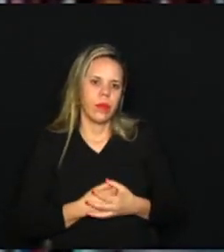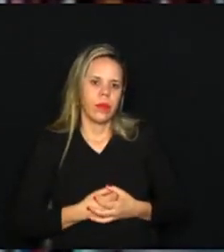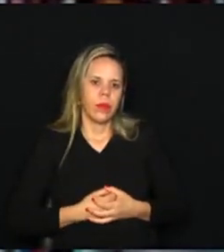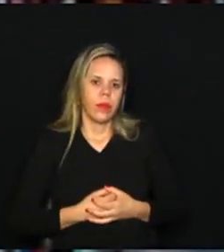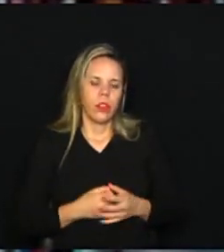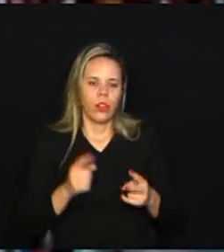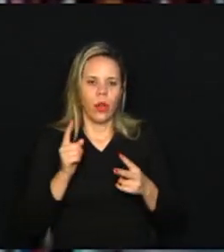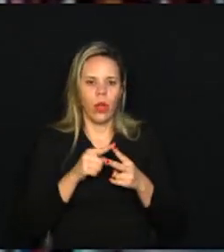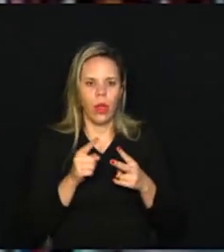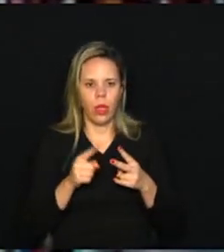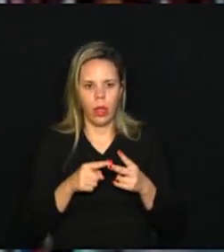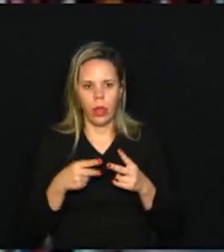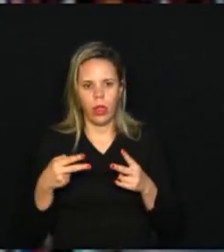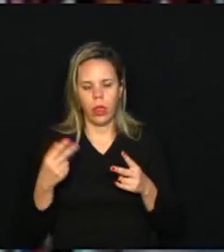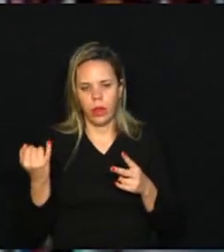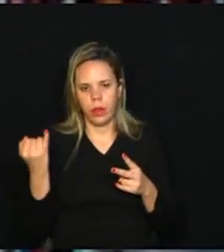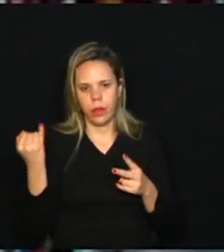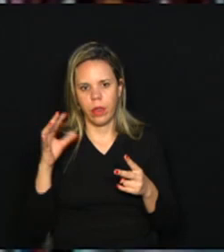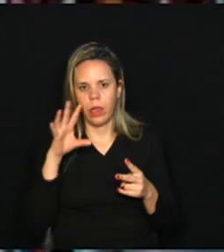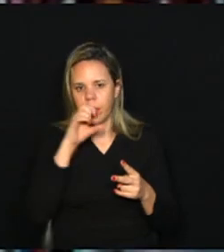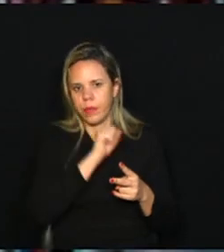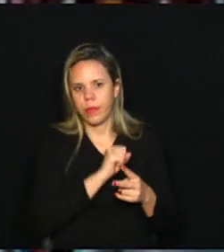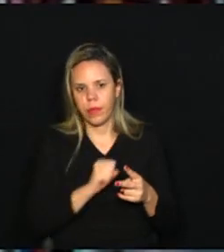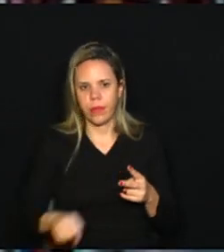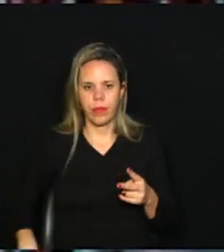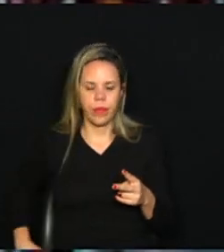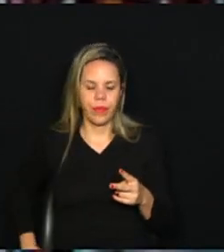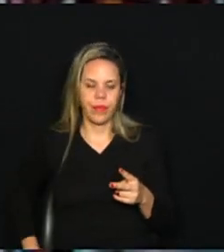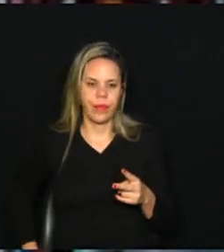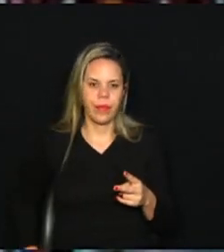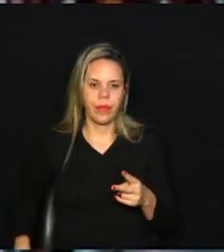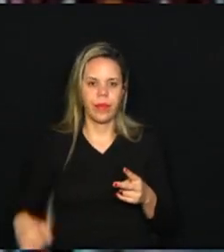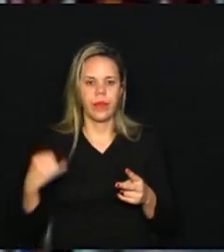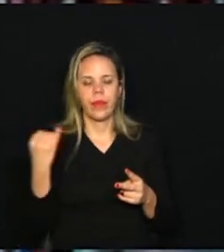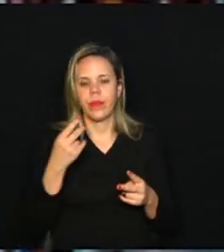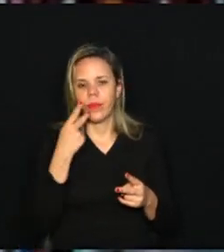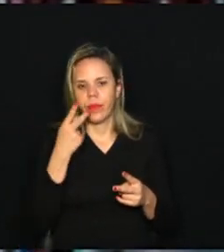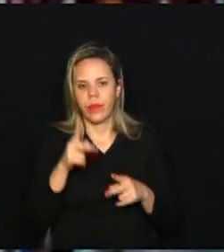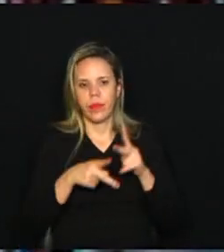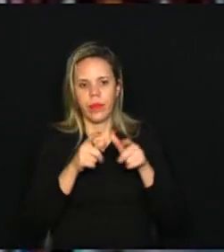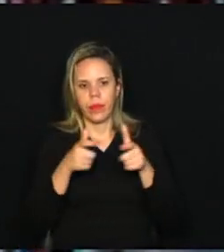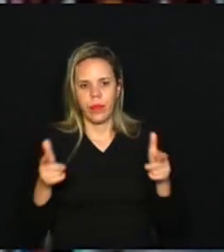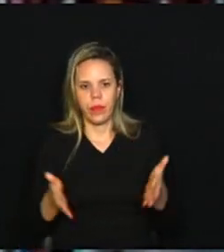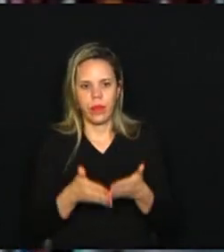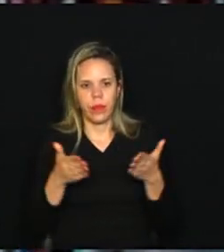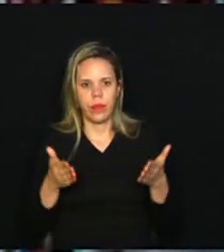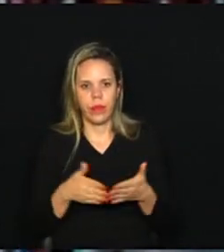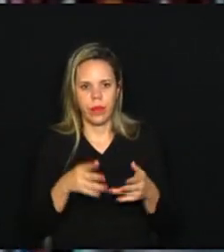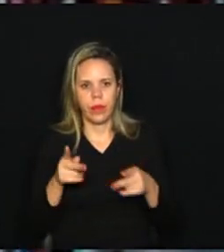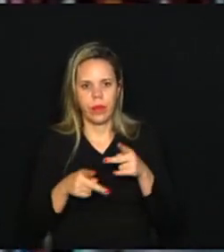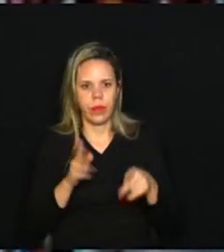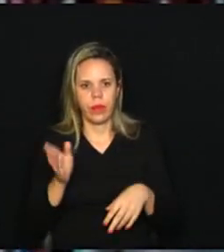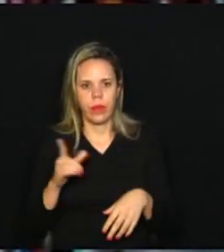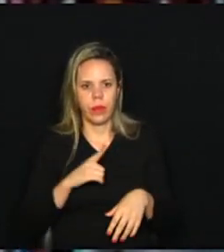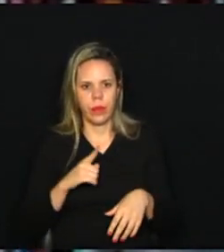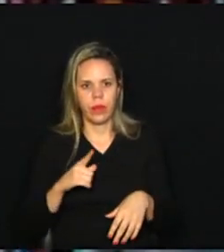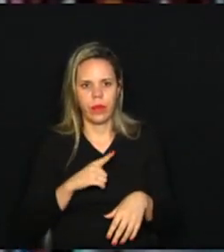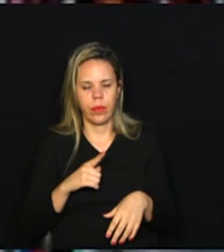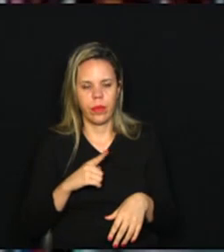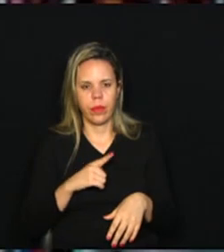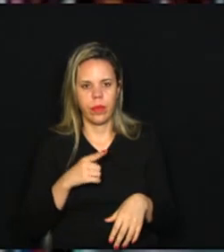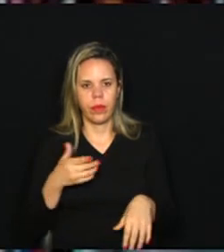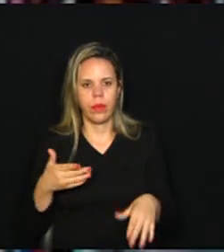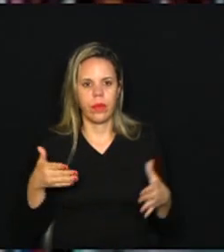duas questões, e aí é muito rápido. A primeira, quando a gente está falando de população vulnerável, é uma população que já tem um filtro no acesso